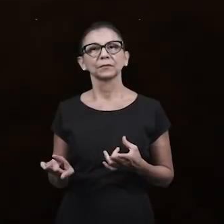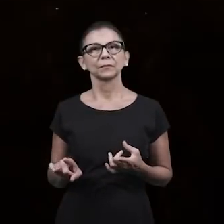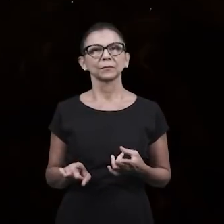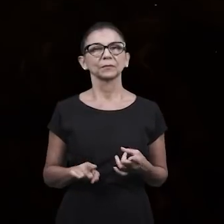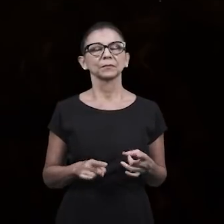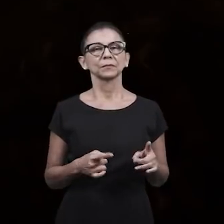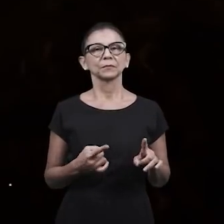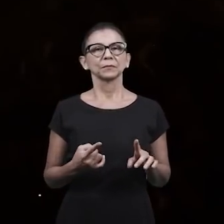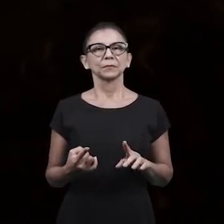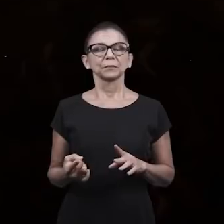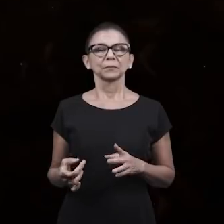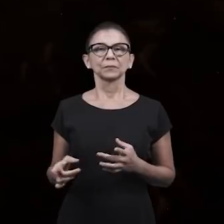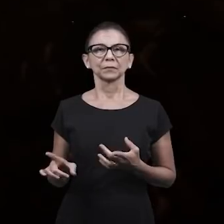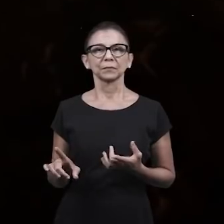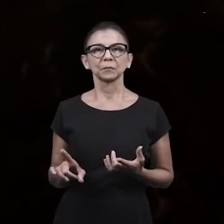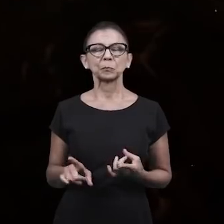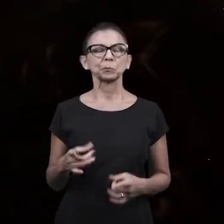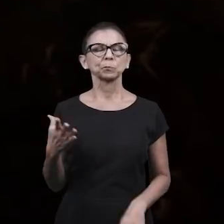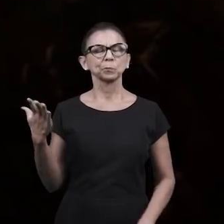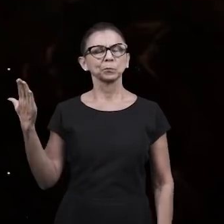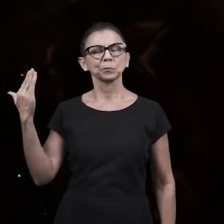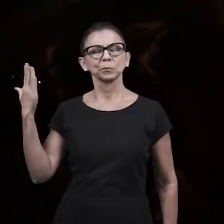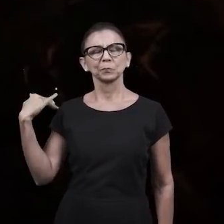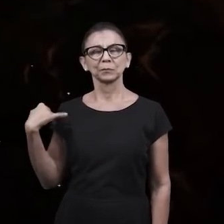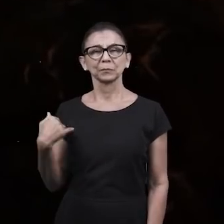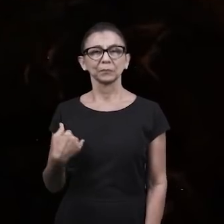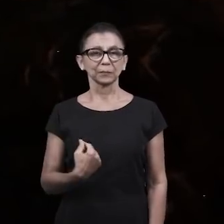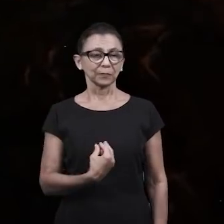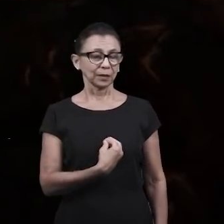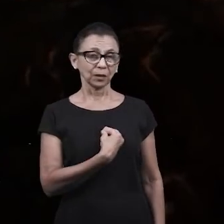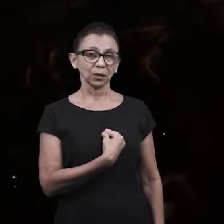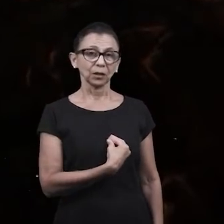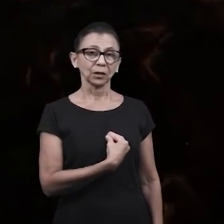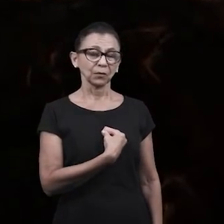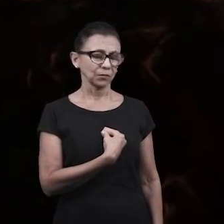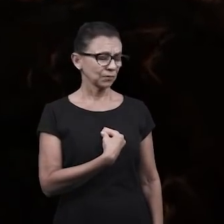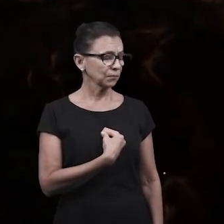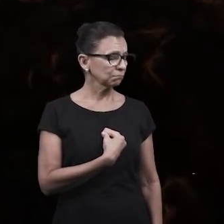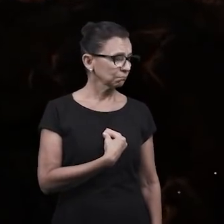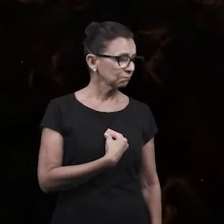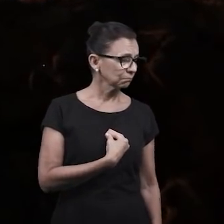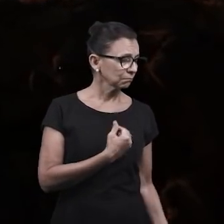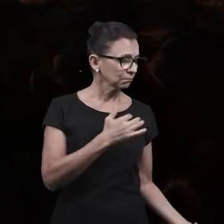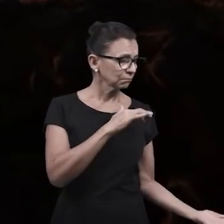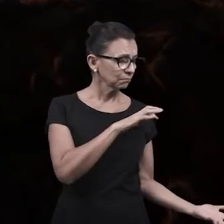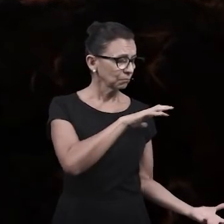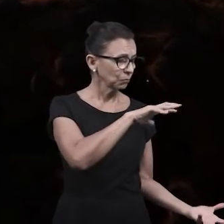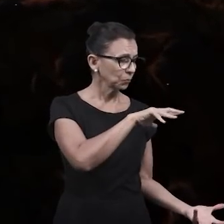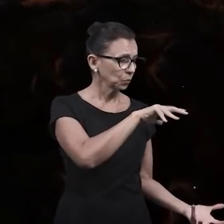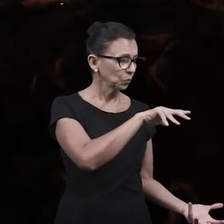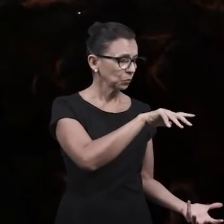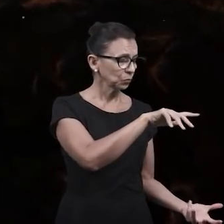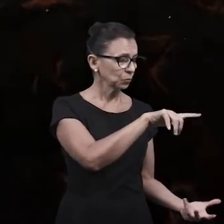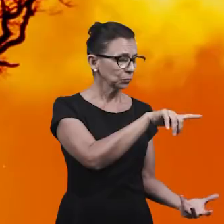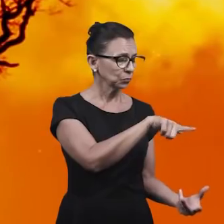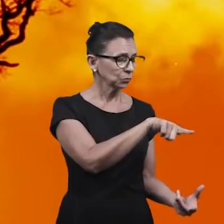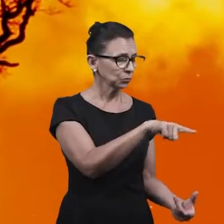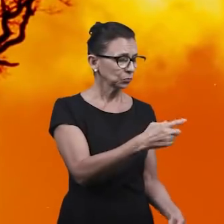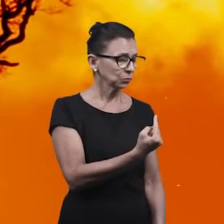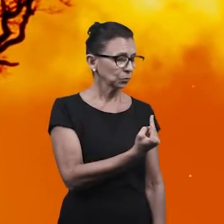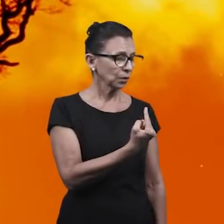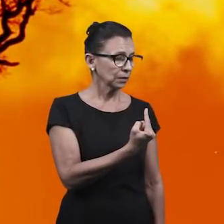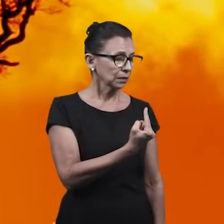feliz 2022, cheios de bênçãos na presença de Deus. Agora nós vamos cantar um louvor ao Senhor